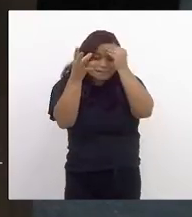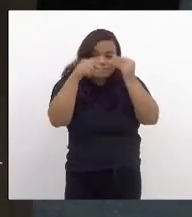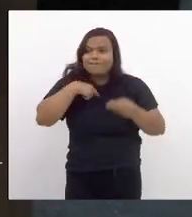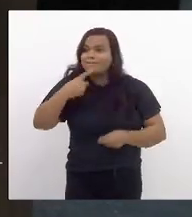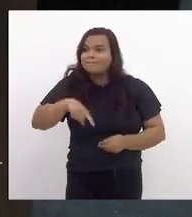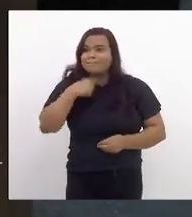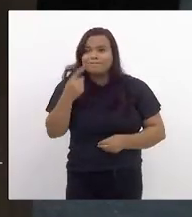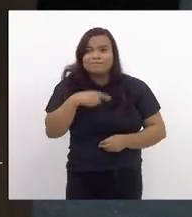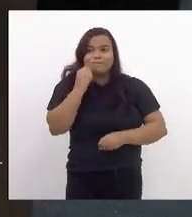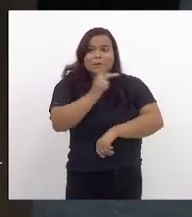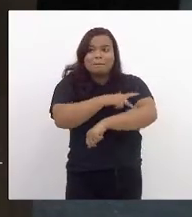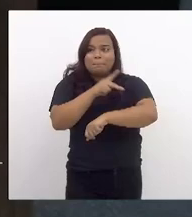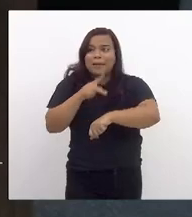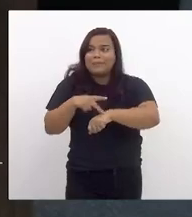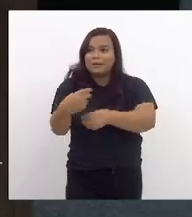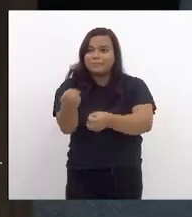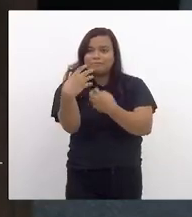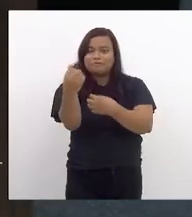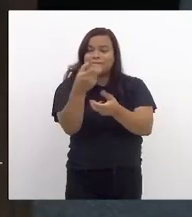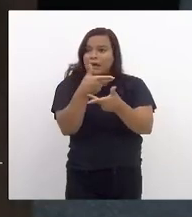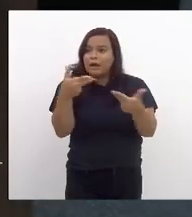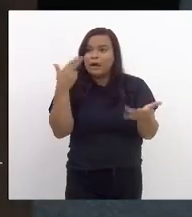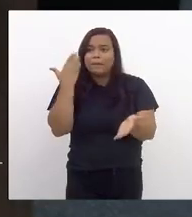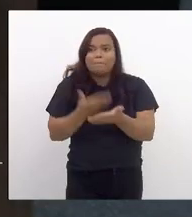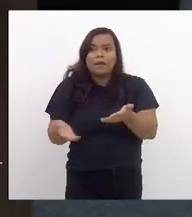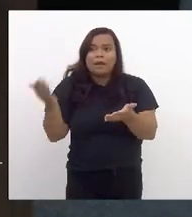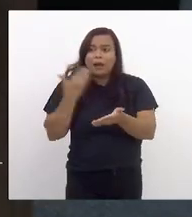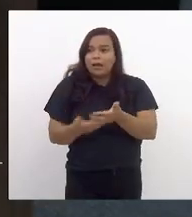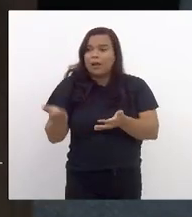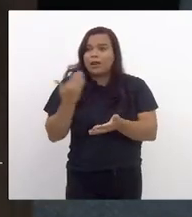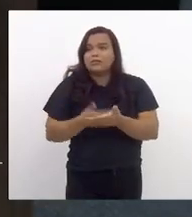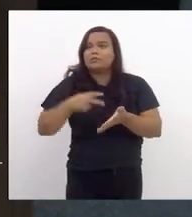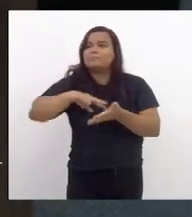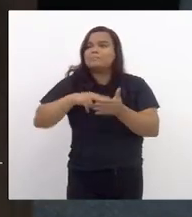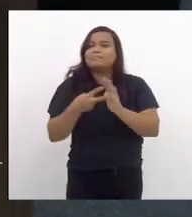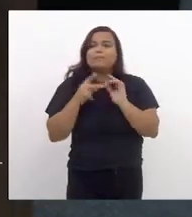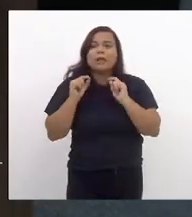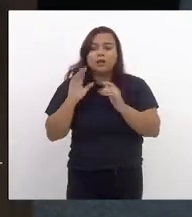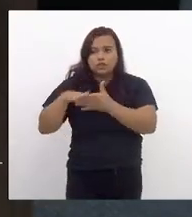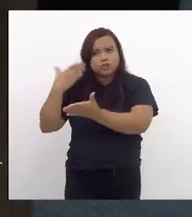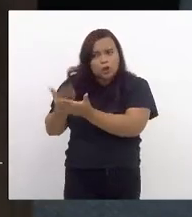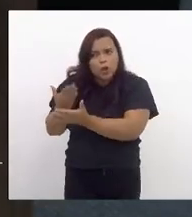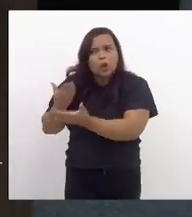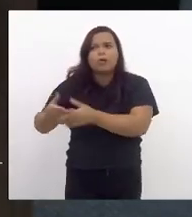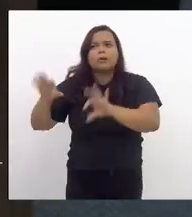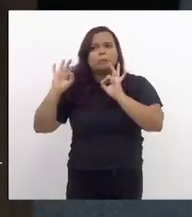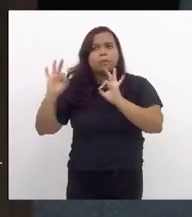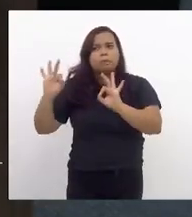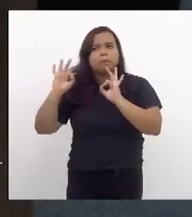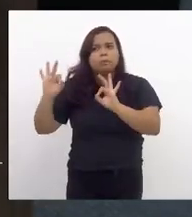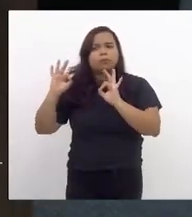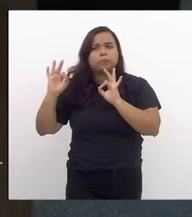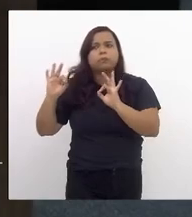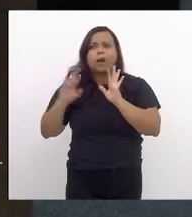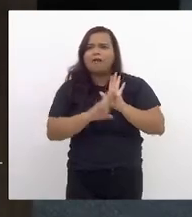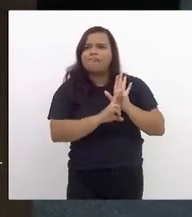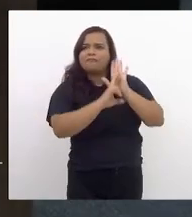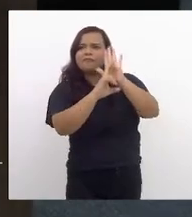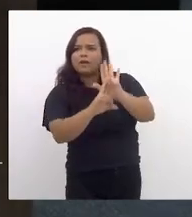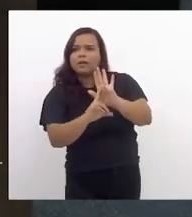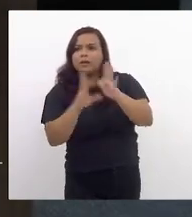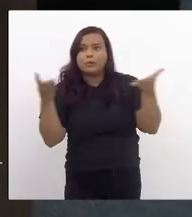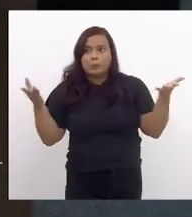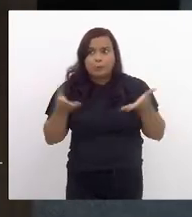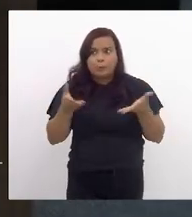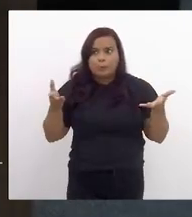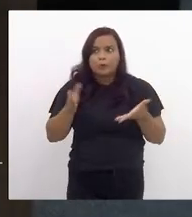pedagógico que poderiam desfrutar. Ou seja, uma escola de referência, a única escola hoje que